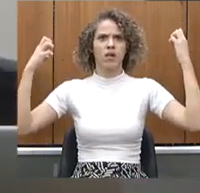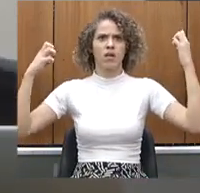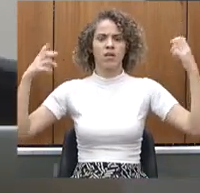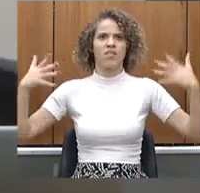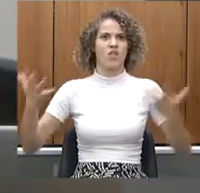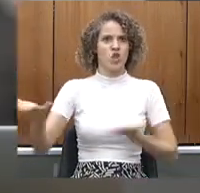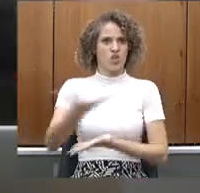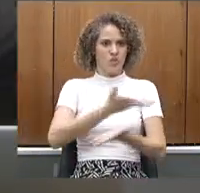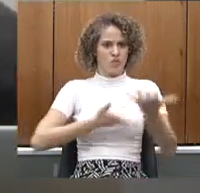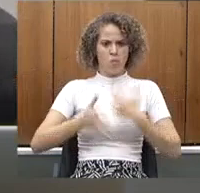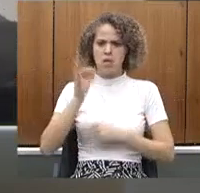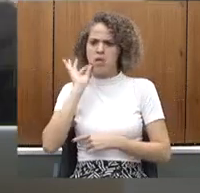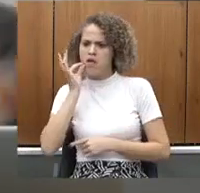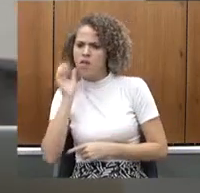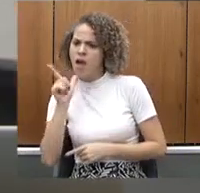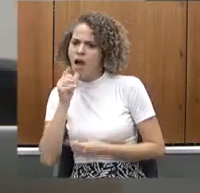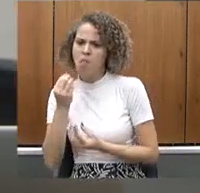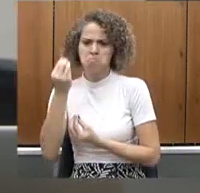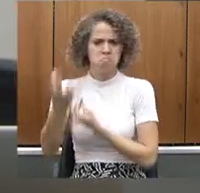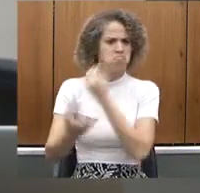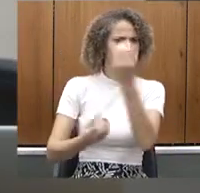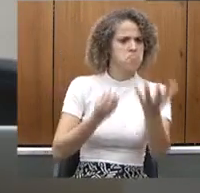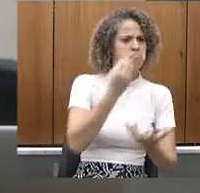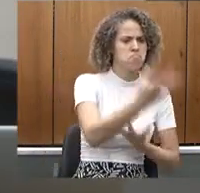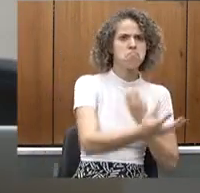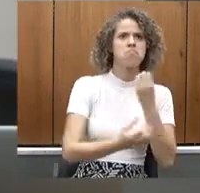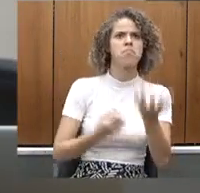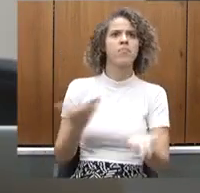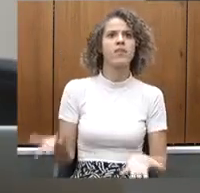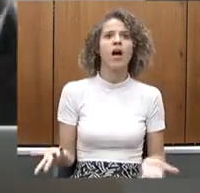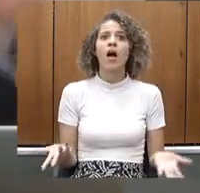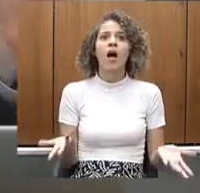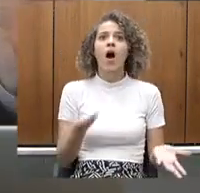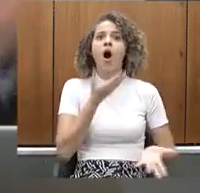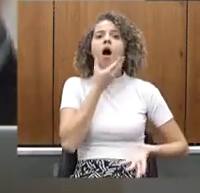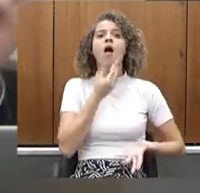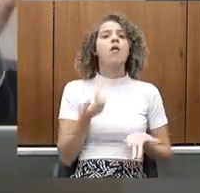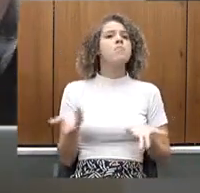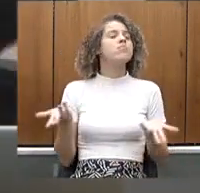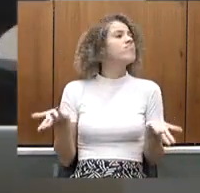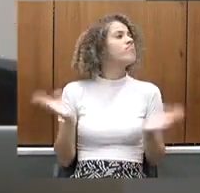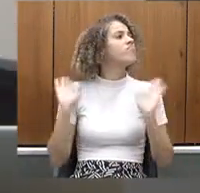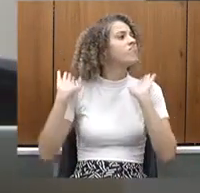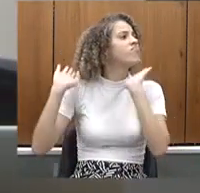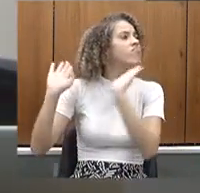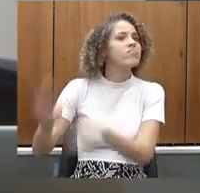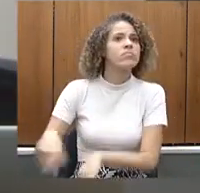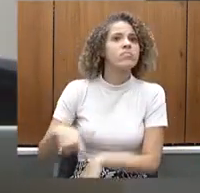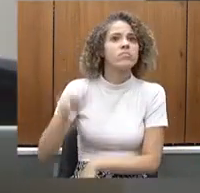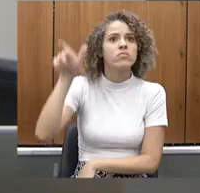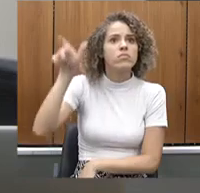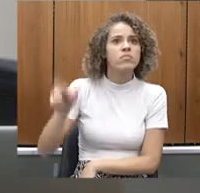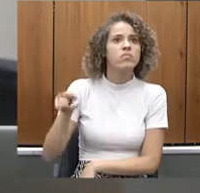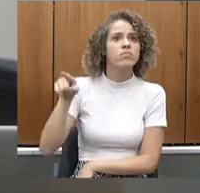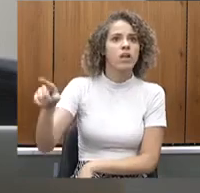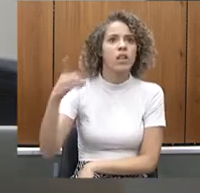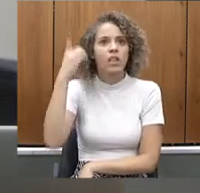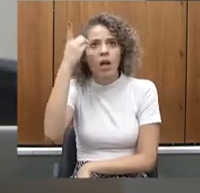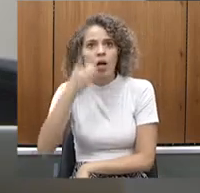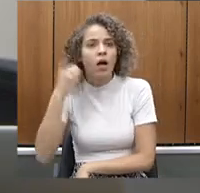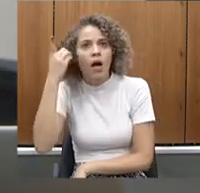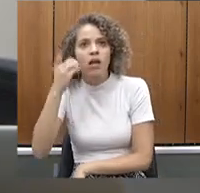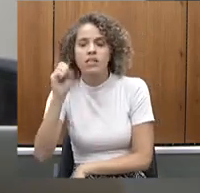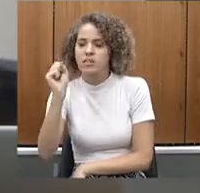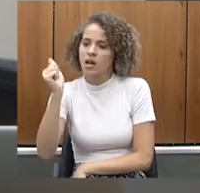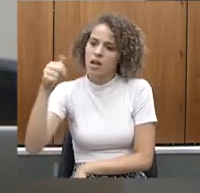um café com água com isso e o cara esquece de vivenciar aquilo Deputado Gustavo Santana